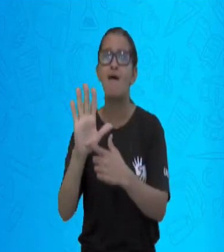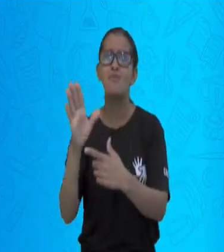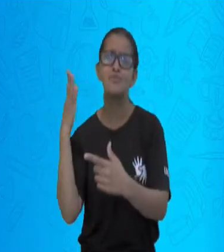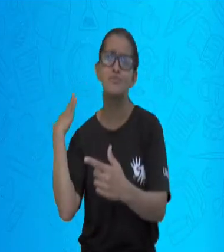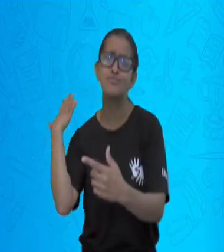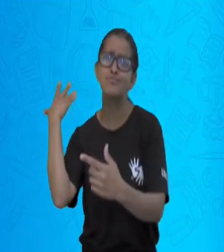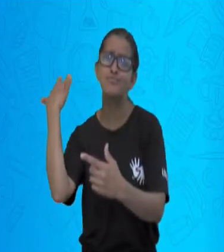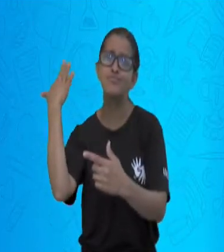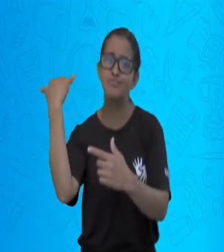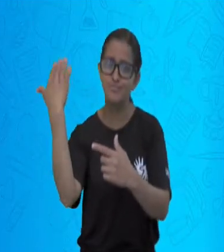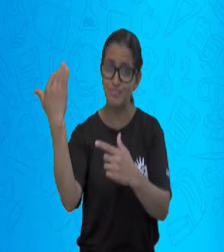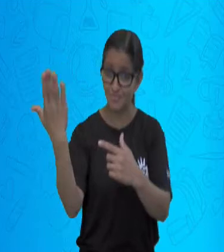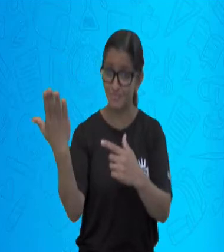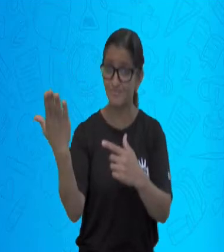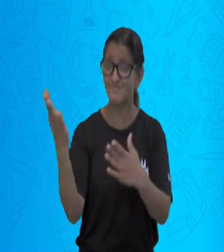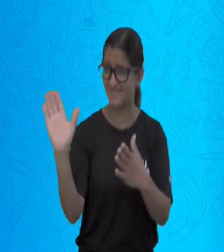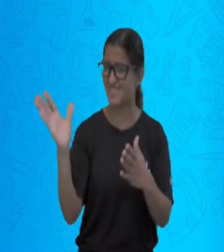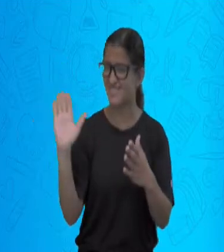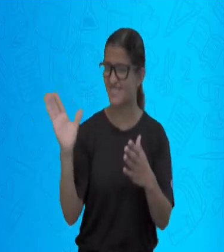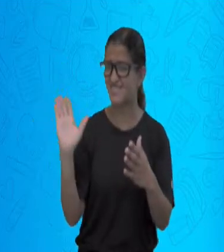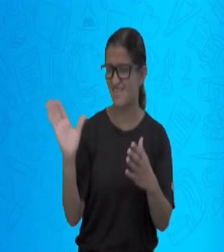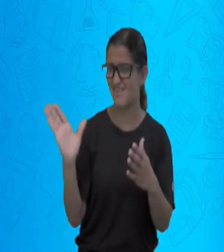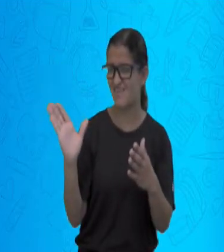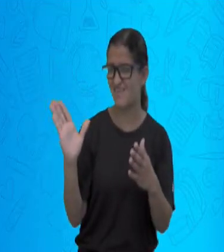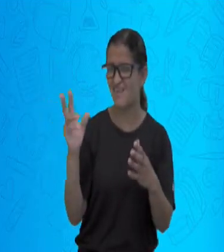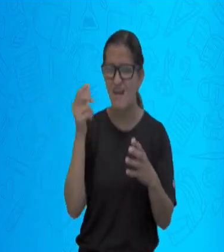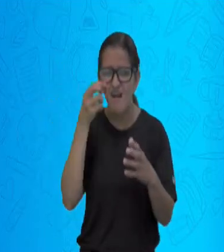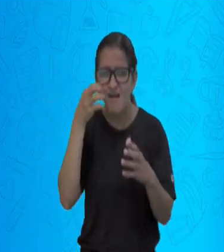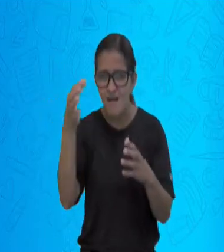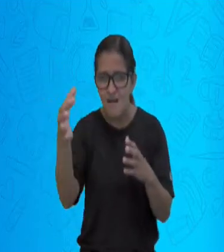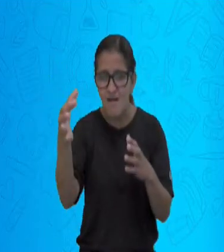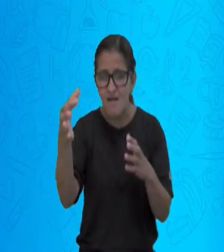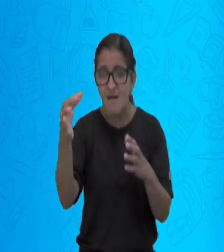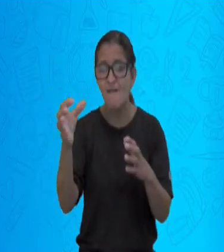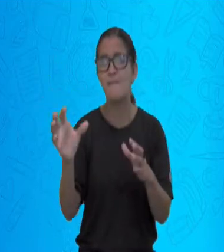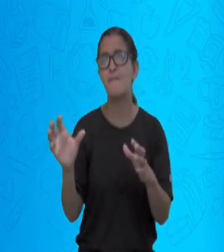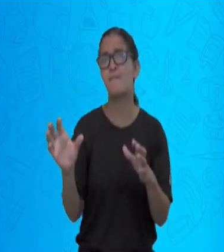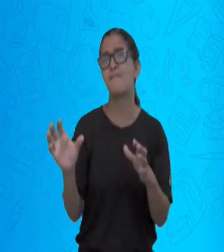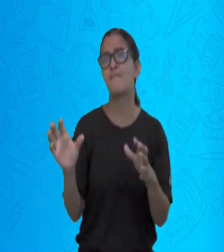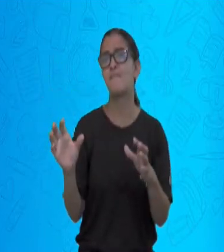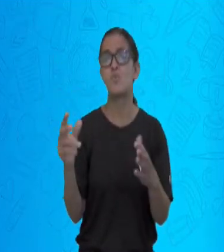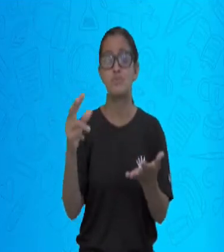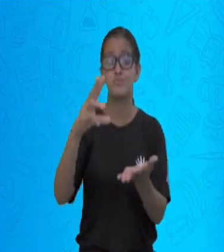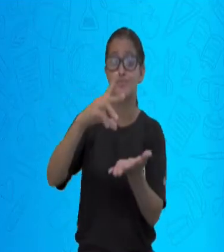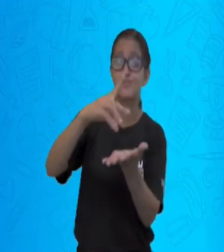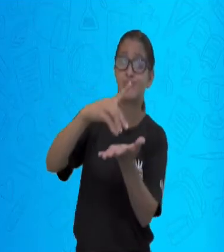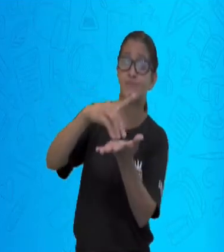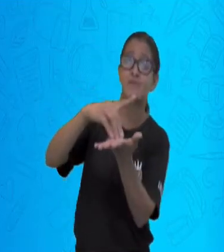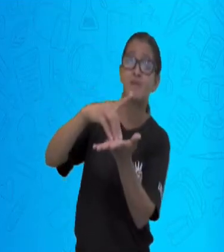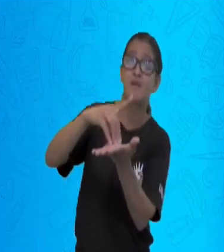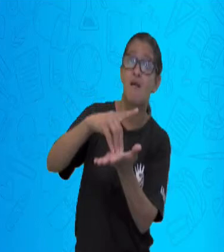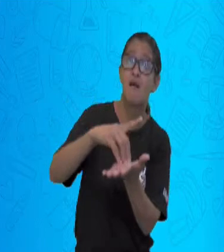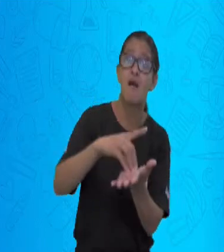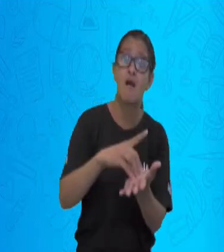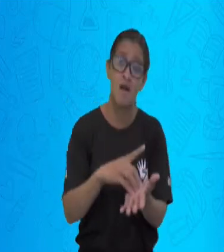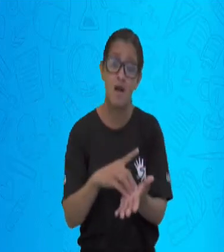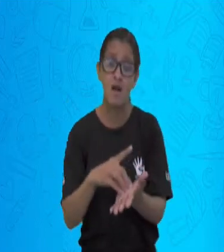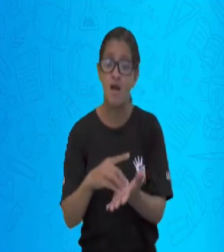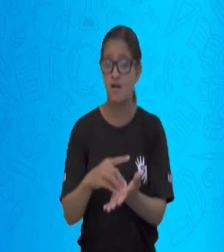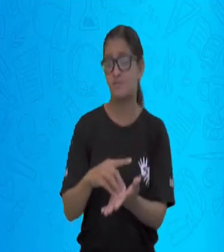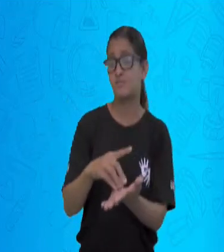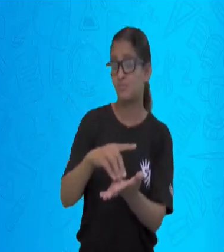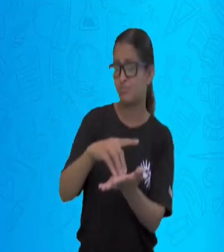que são os Flintstones, né? Não sei se vocês já viram. É um desenho onde mostra dinossauros, como eles caçavam, viviam